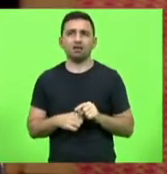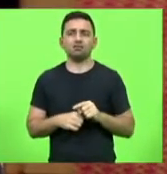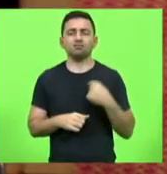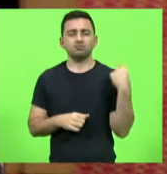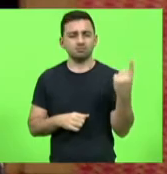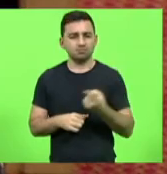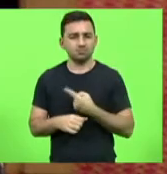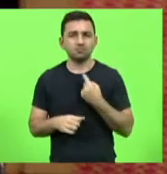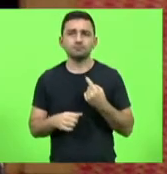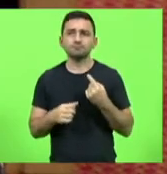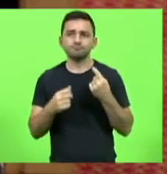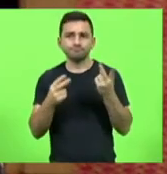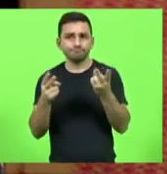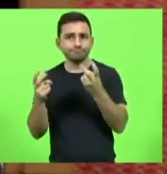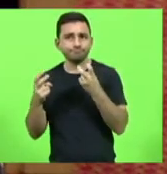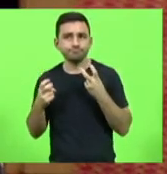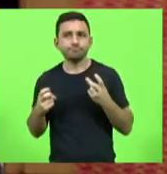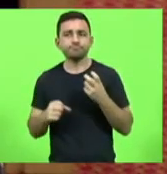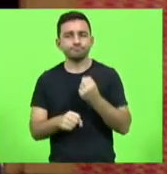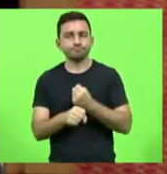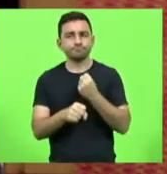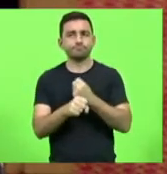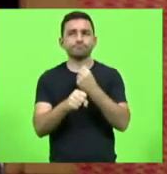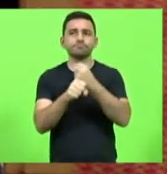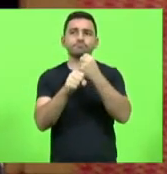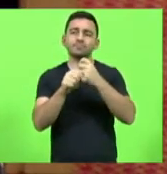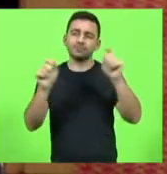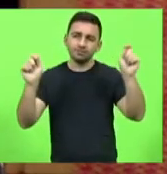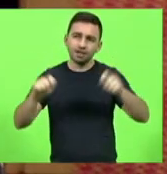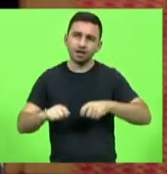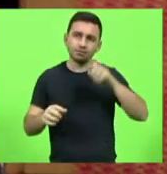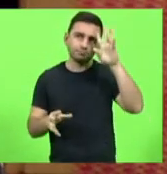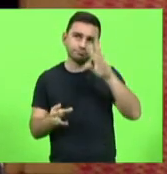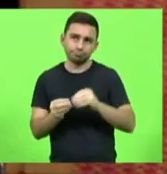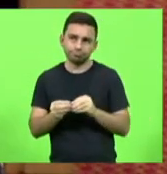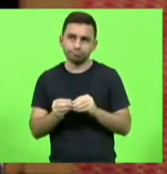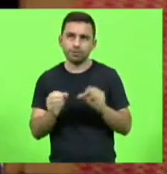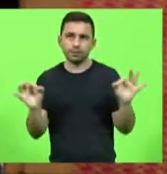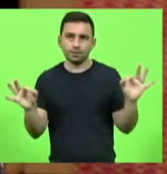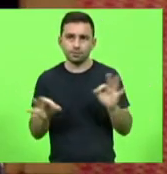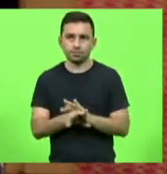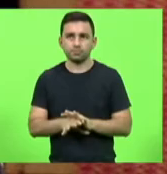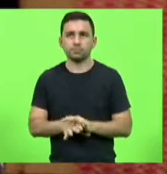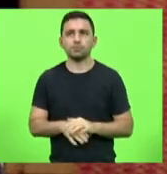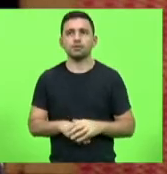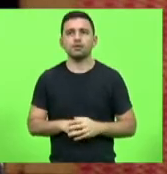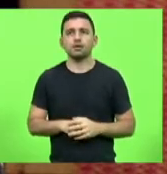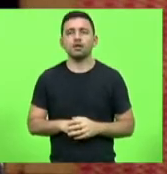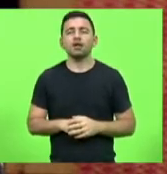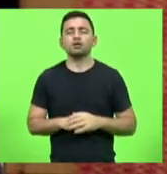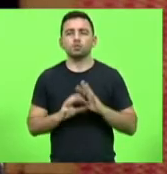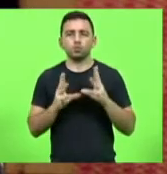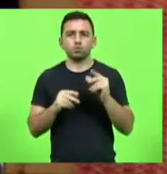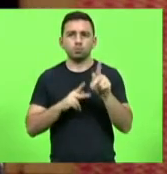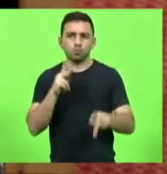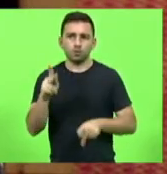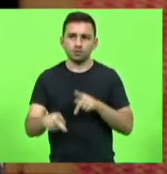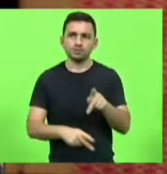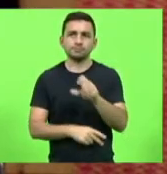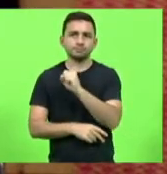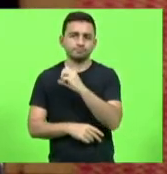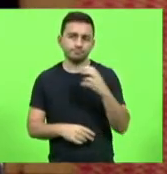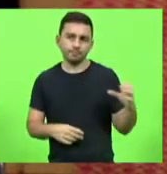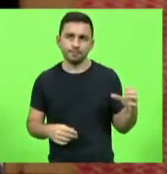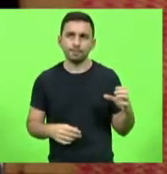vermos essas obras conclusas, da população catarinense ver essas obras